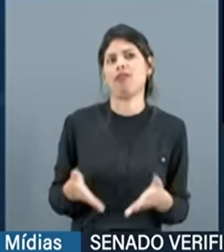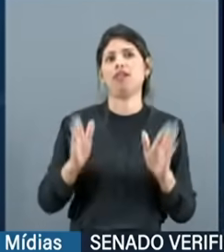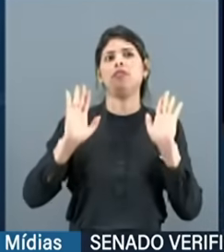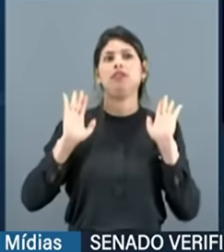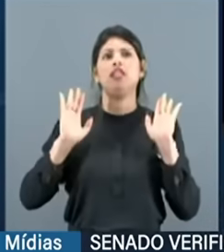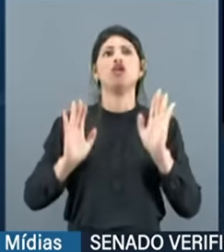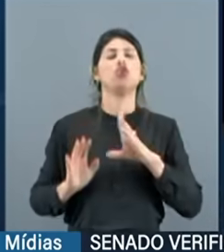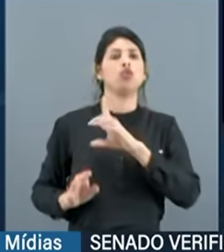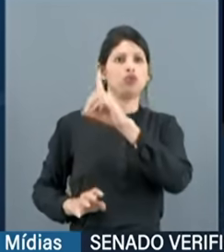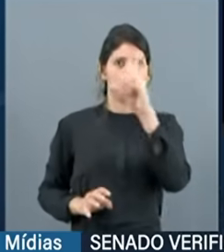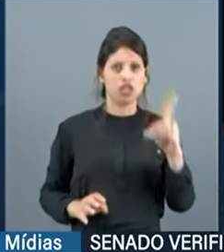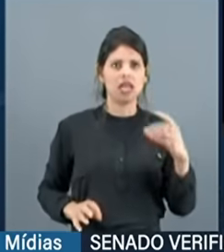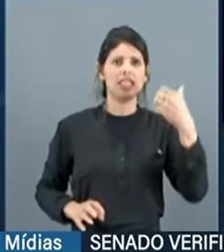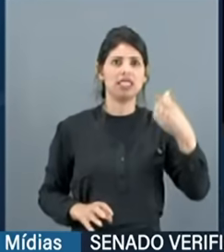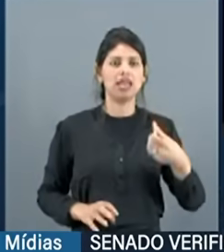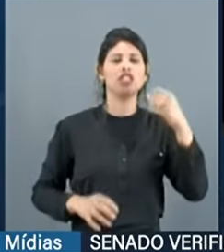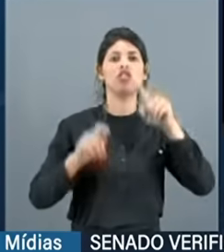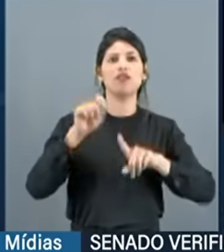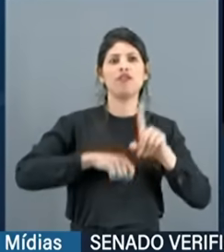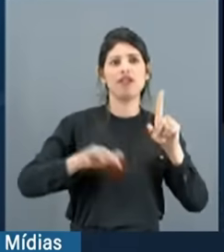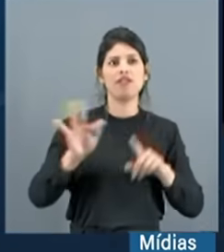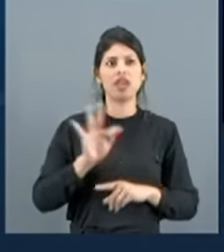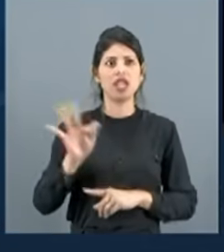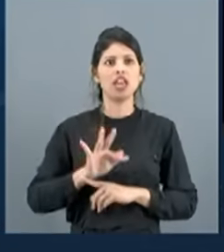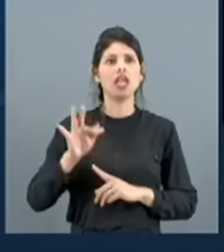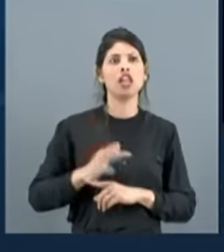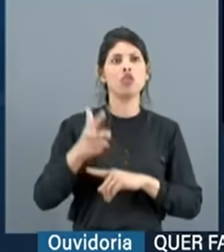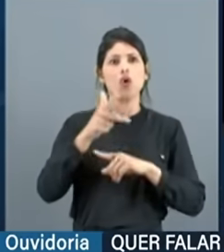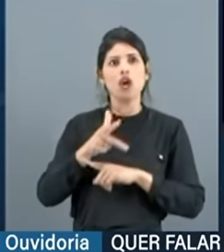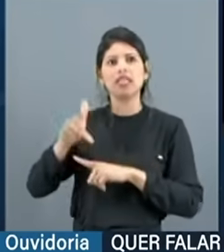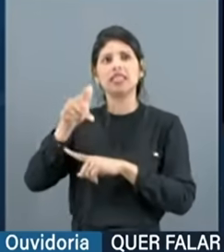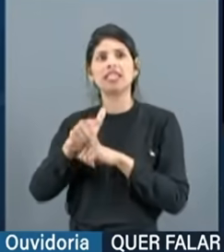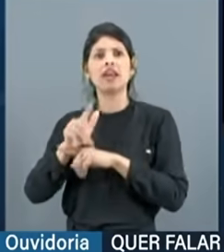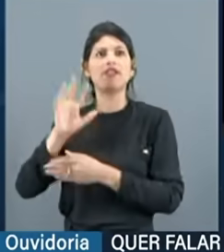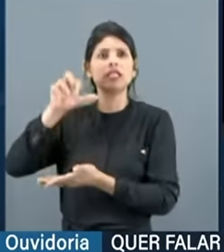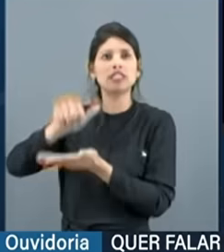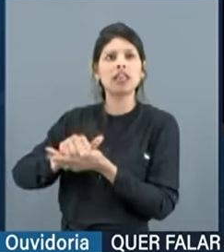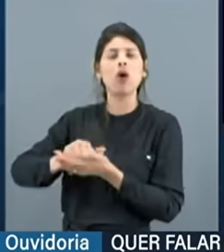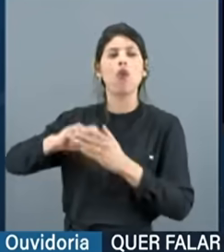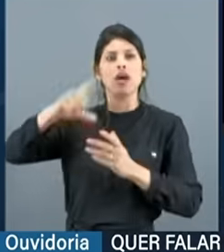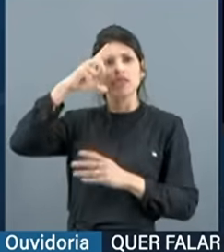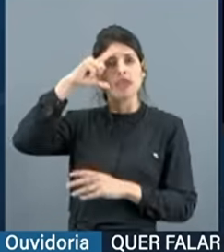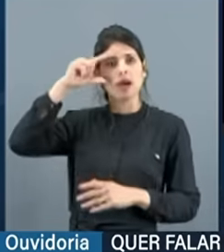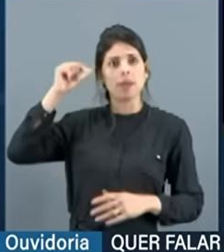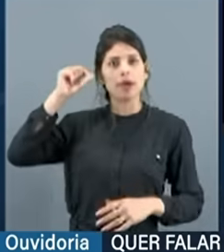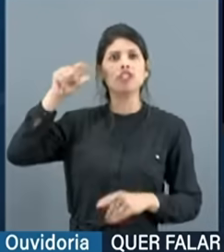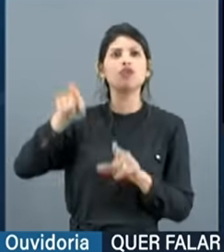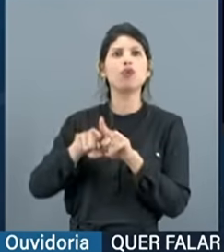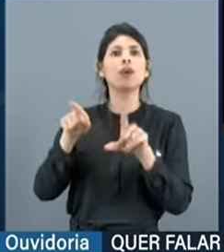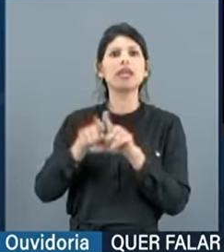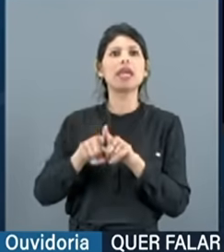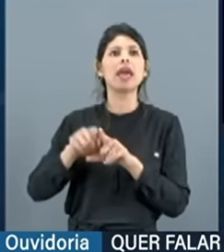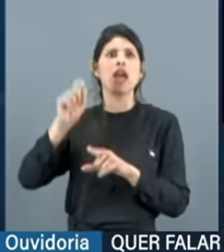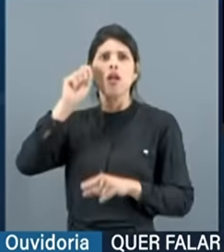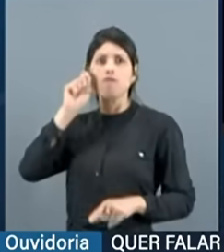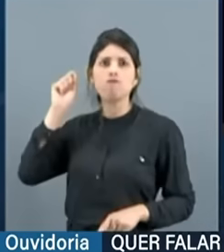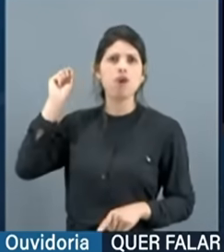6 de fevereiro de 2014, um cinegrafista da Band, Santiago Andrade, é atingido por um rojão em ato na Central do Brasil, no Rio.